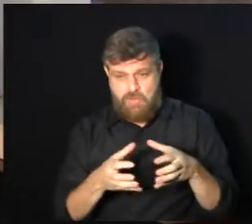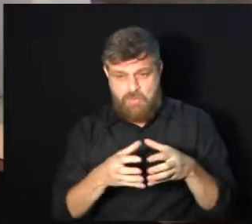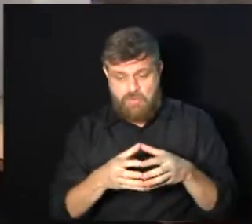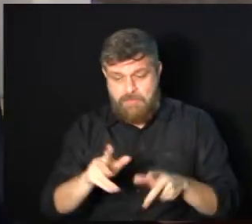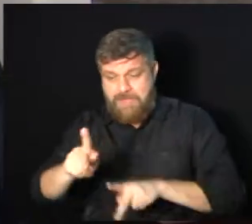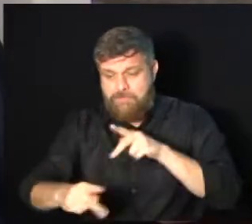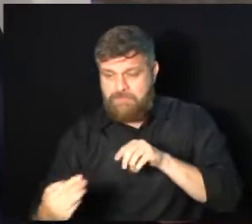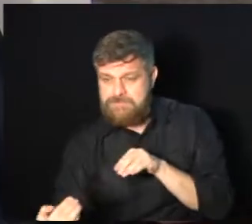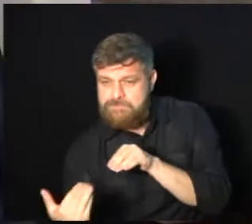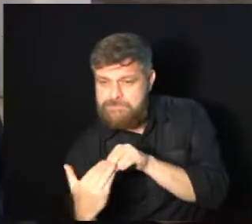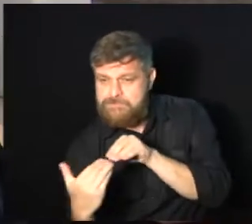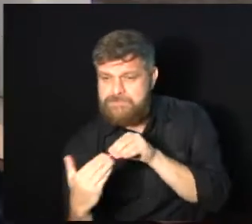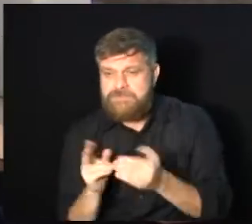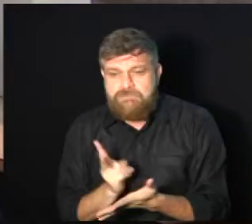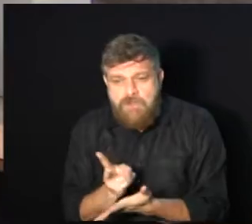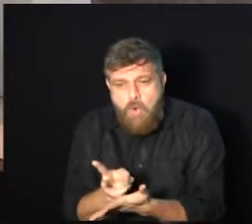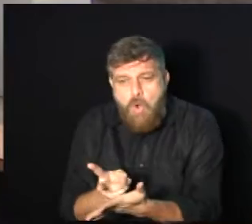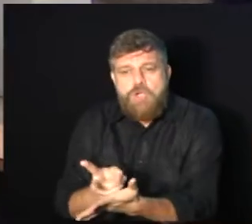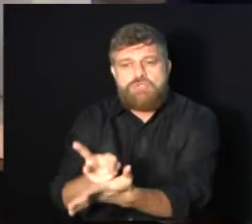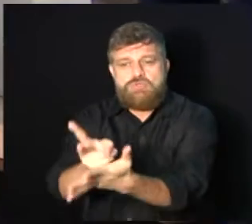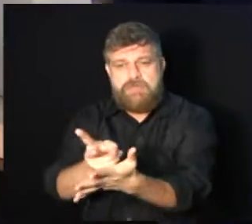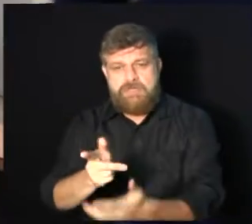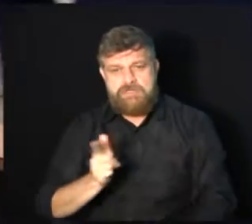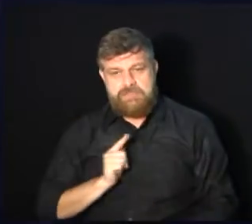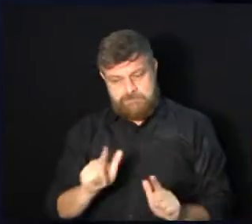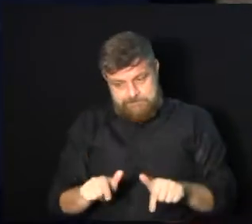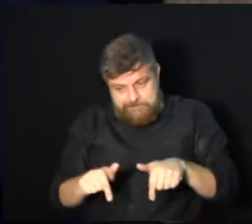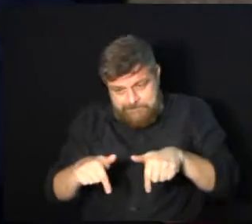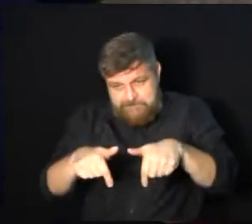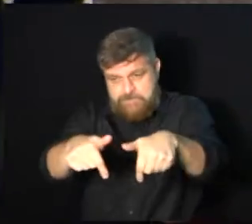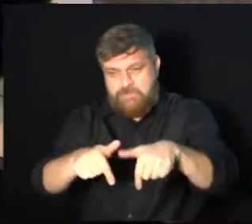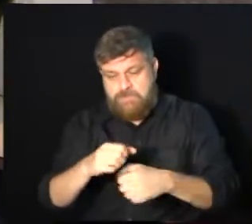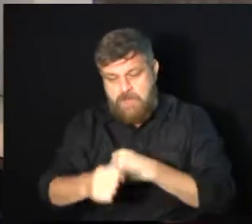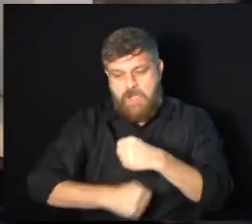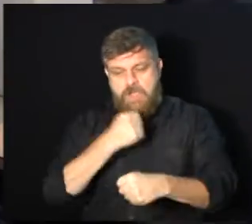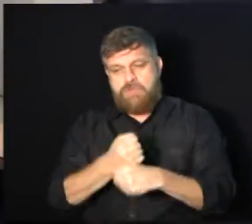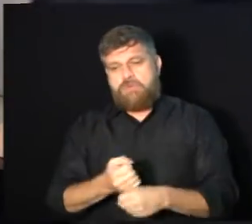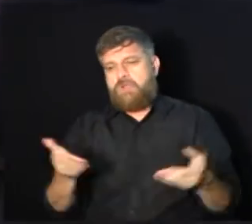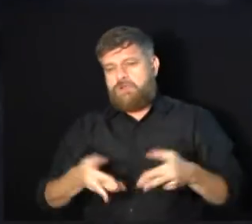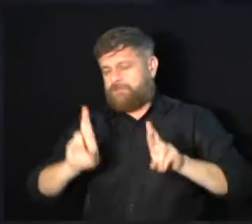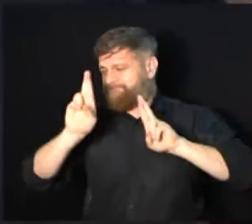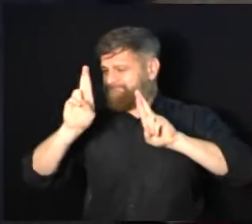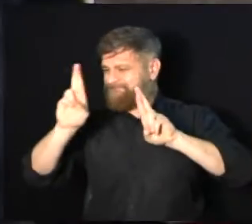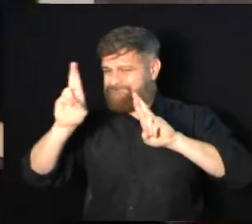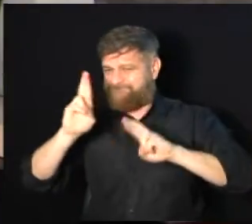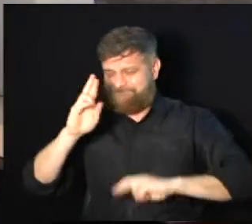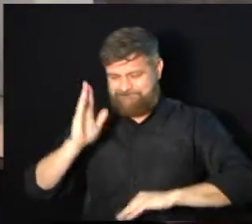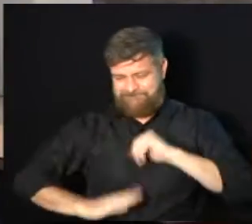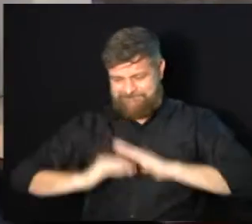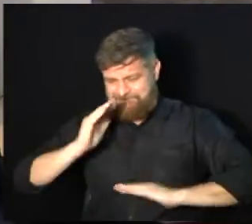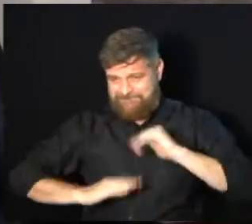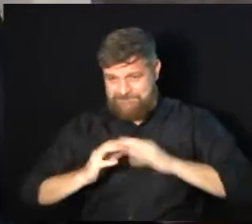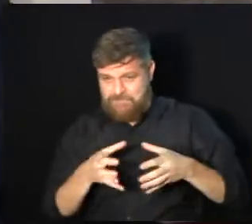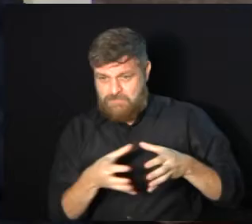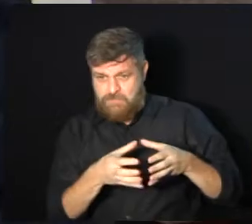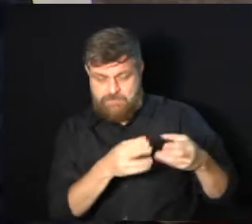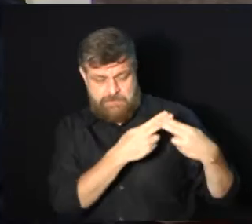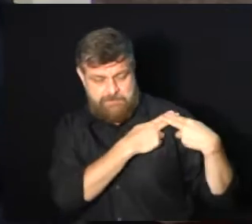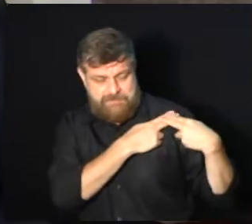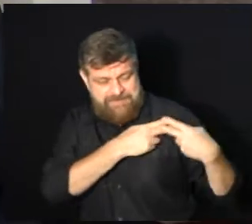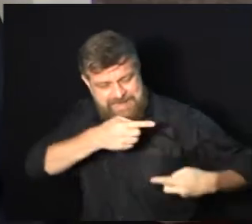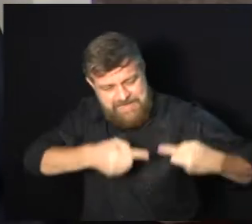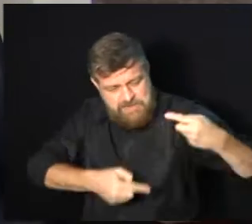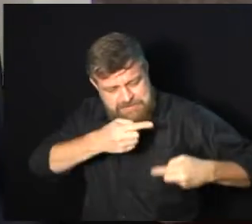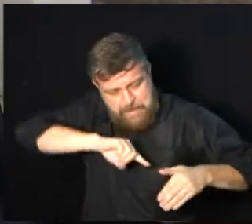população, irão continuar. O trabalho continua, que 2020 seja um ano muito produtivo desta comissão, que possamos discutir